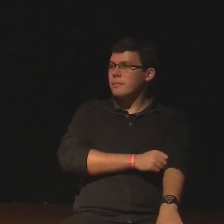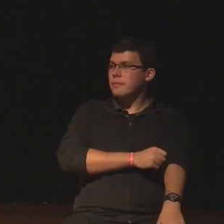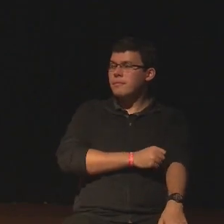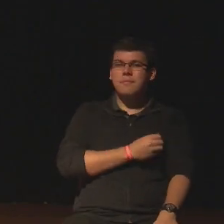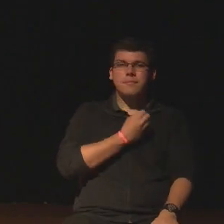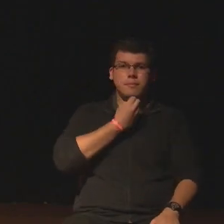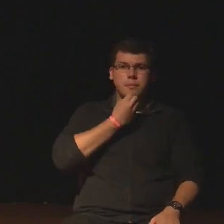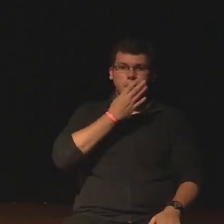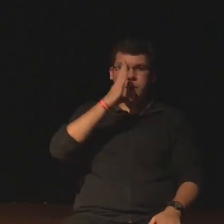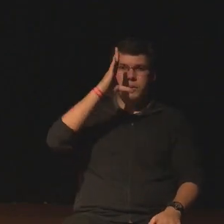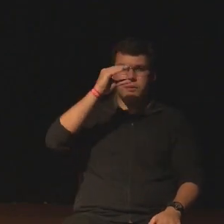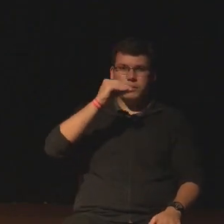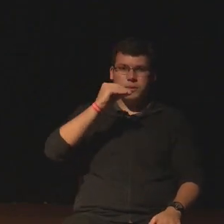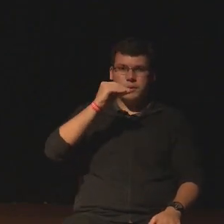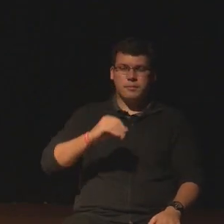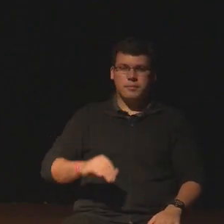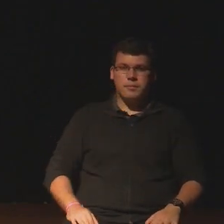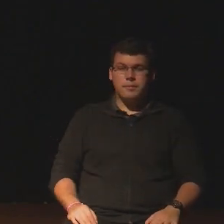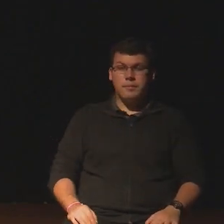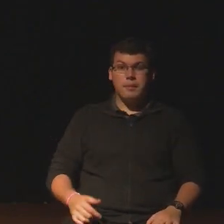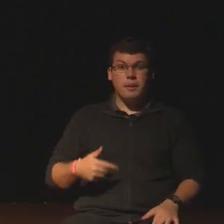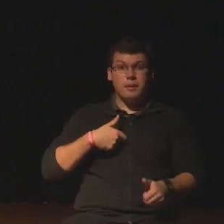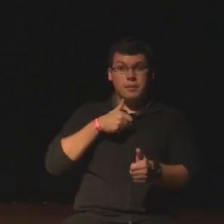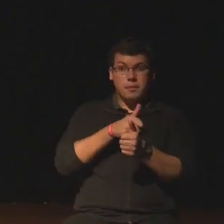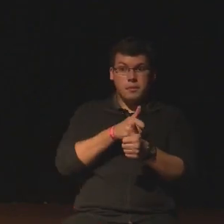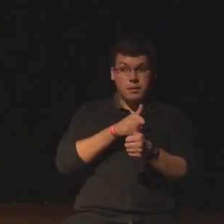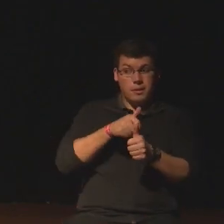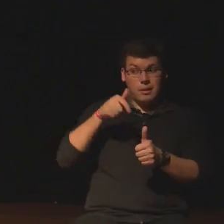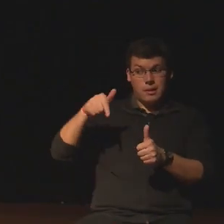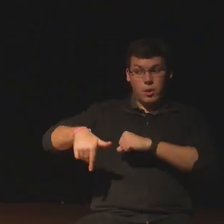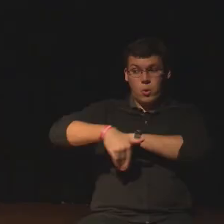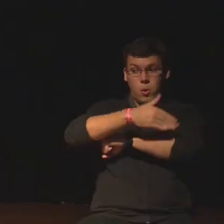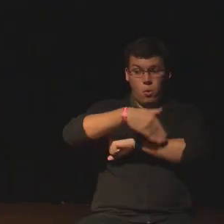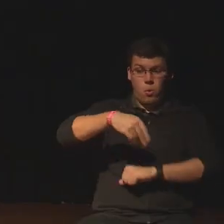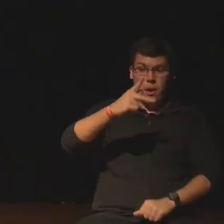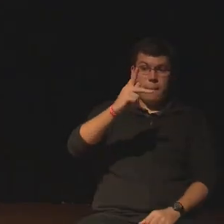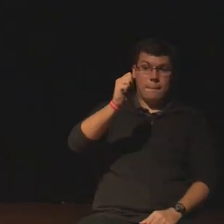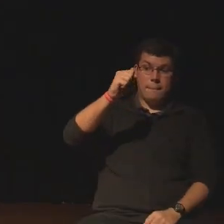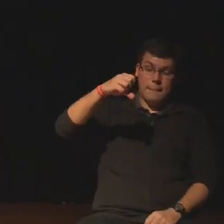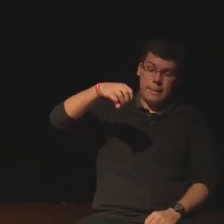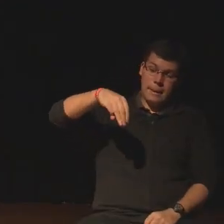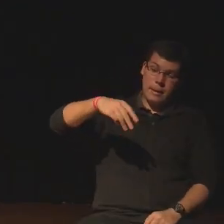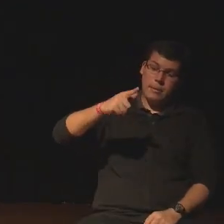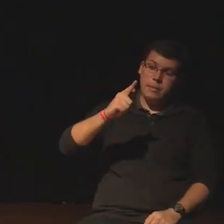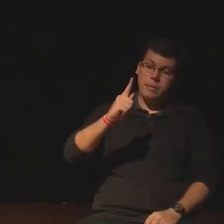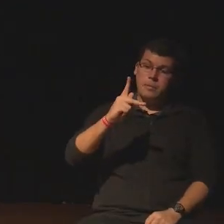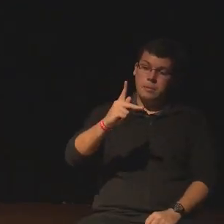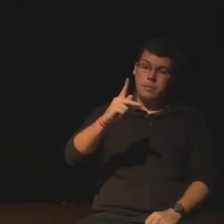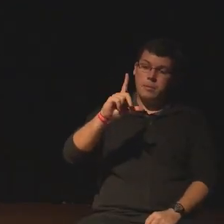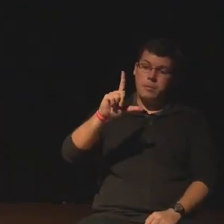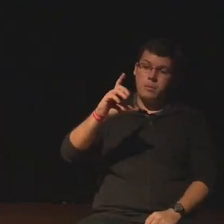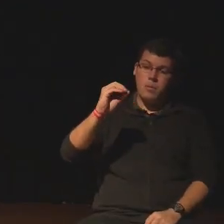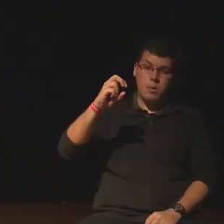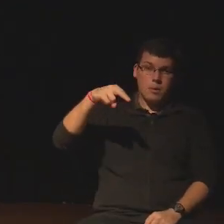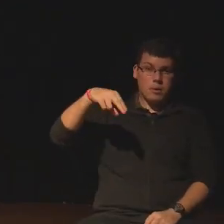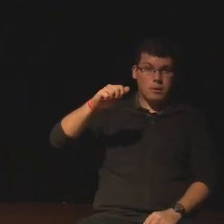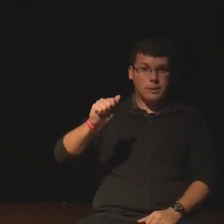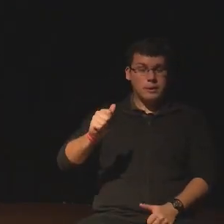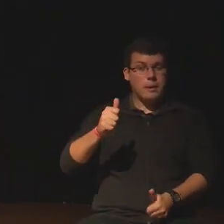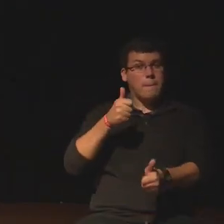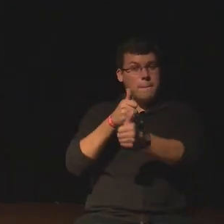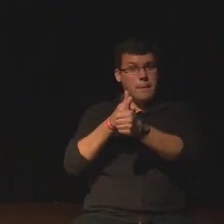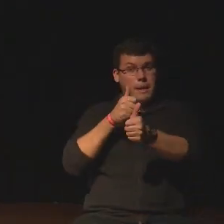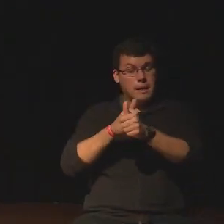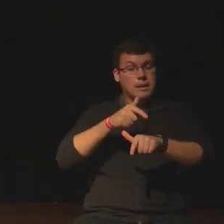Boa noite. Eu moro aqui na Pamplona, quase com a São Carlos do Pinhal, bem pertinho daqui. Trabalho na